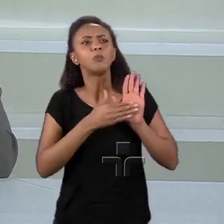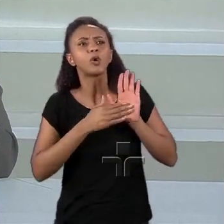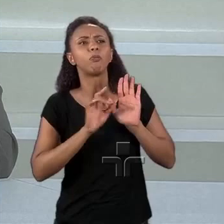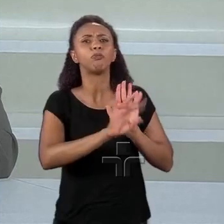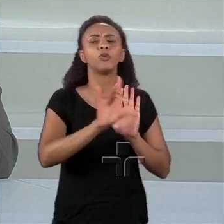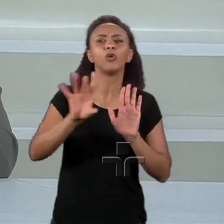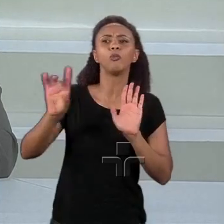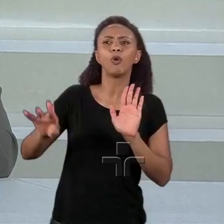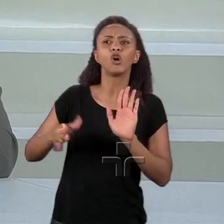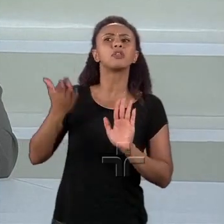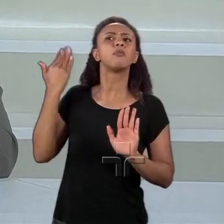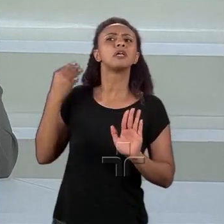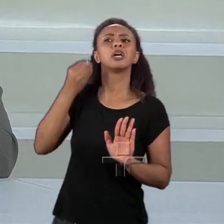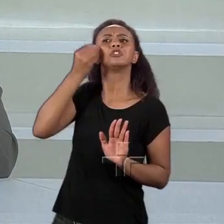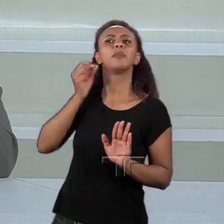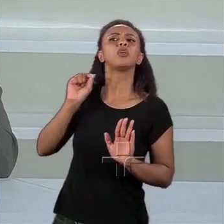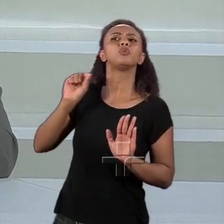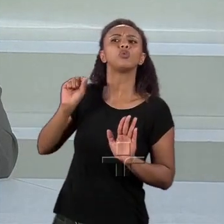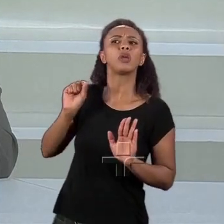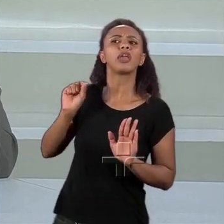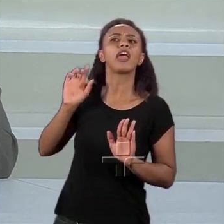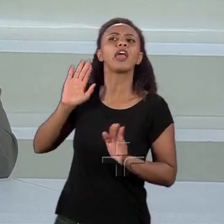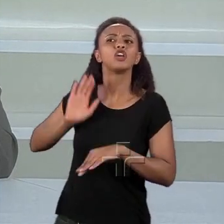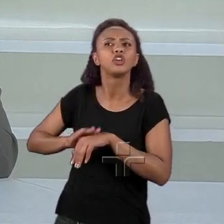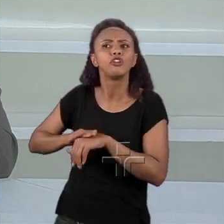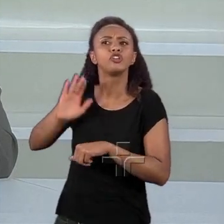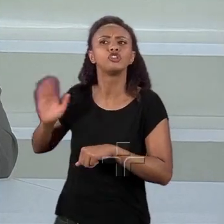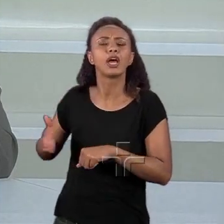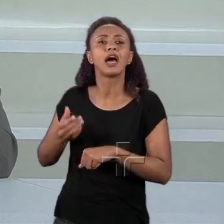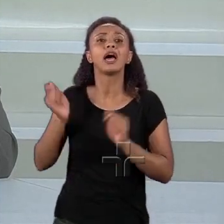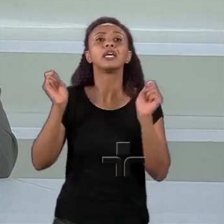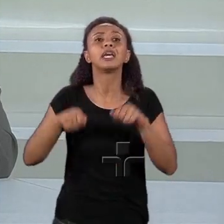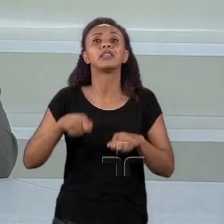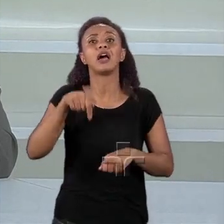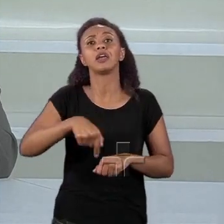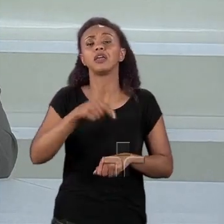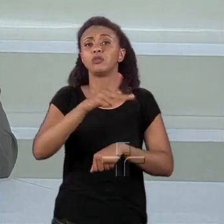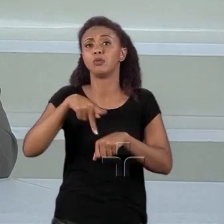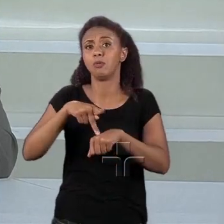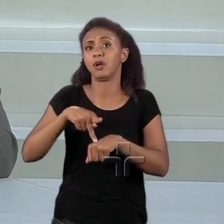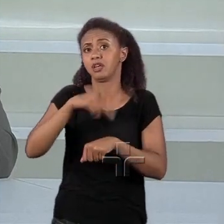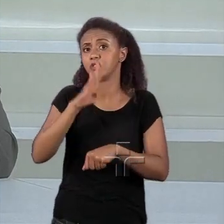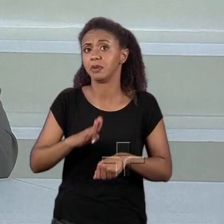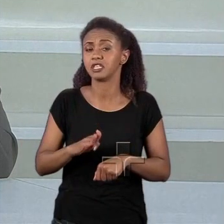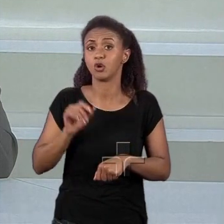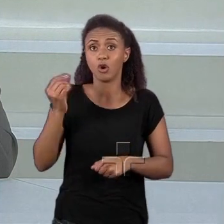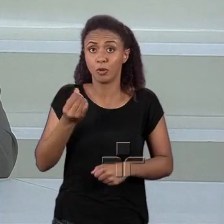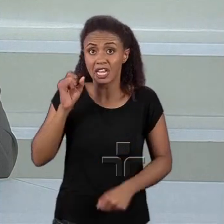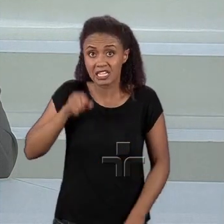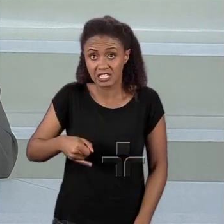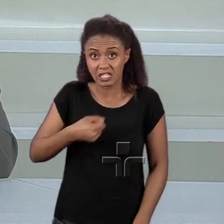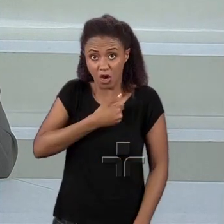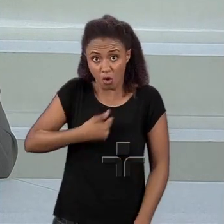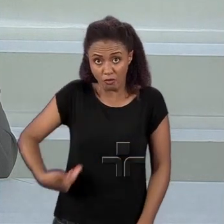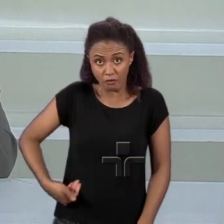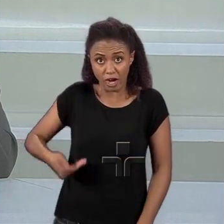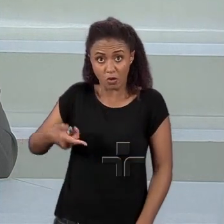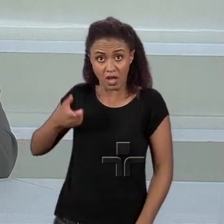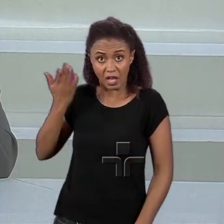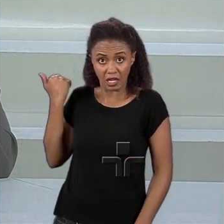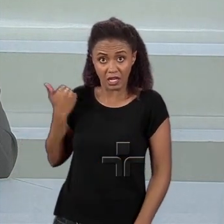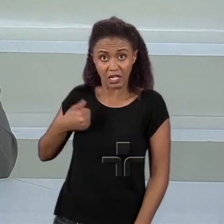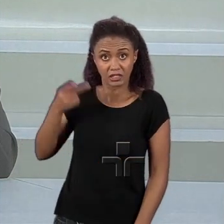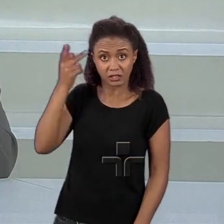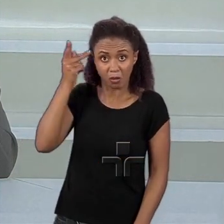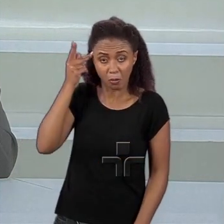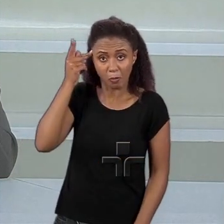cada um já fez e já pode fazer pelo seu país. Porque quem governou São Paulo terá, sem dúvida, a capacidade maior